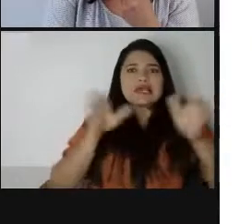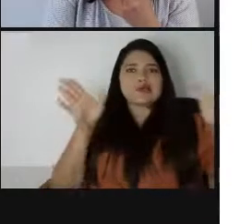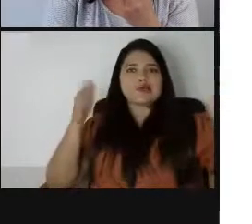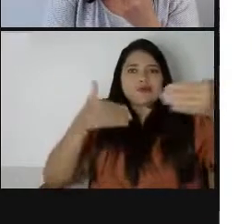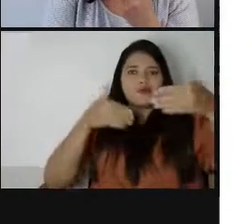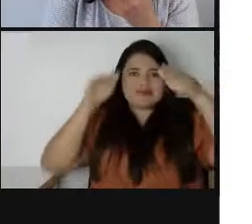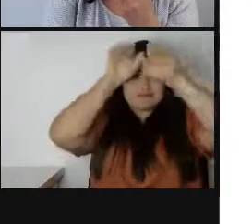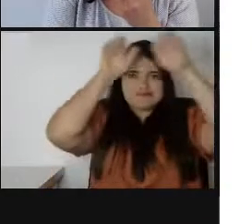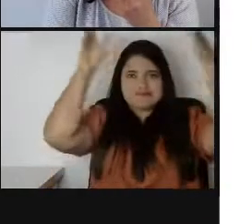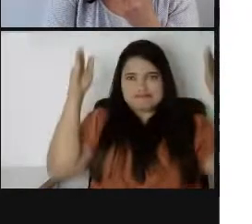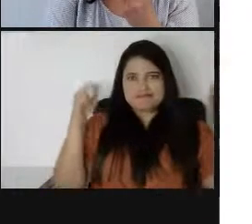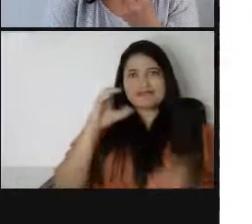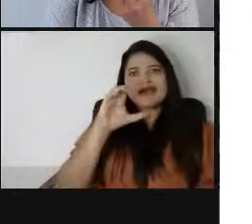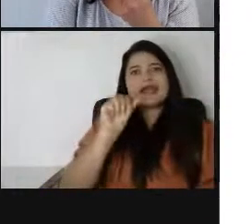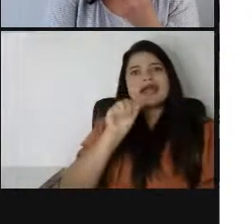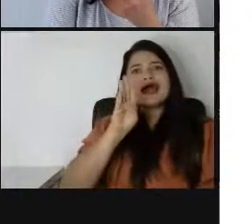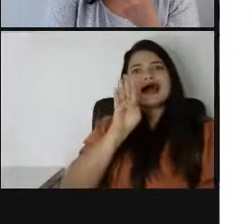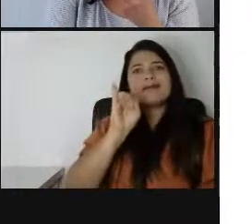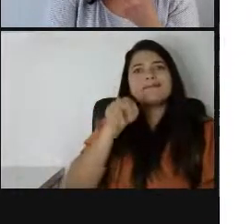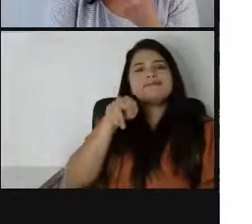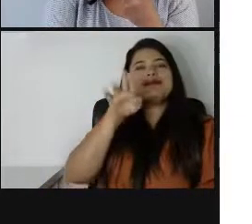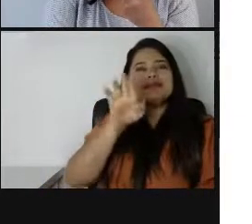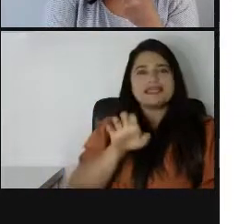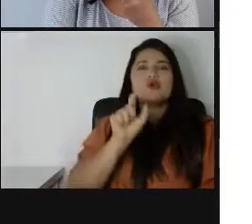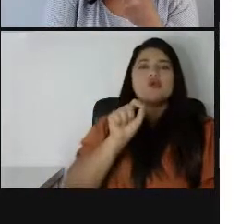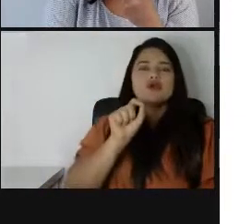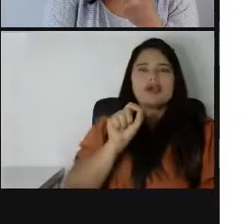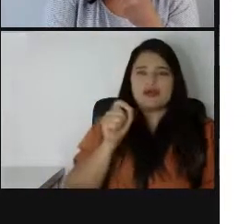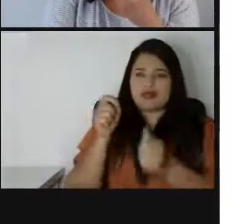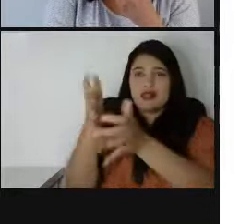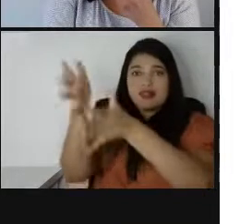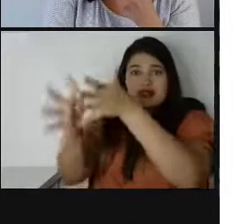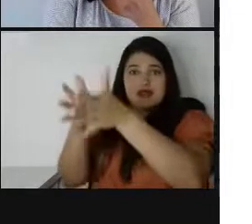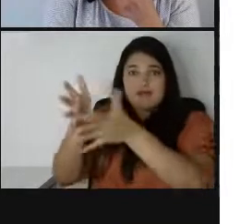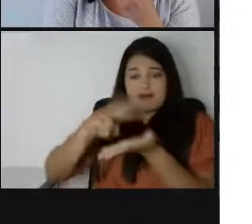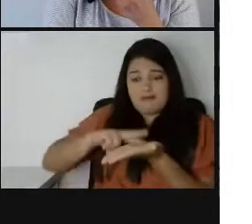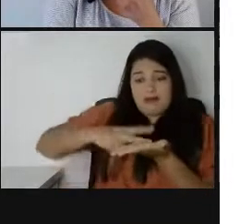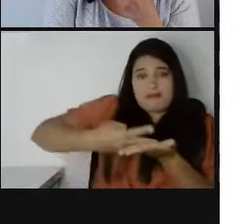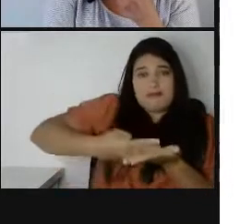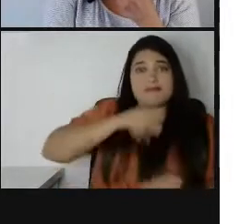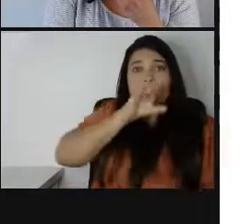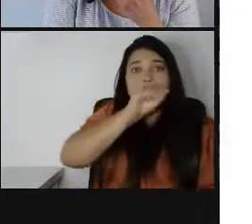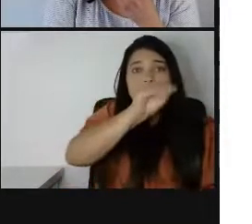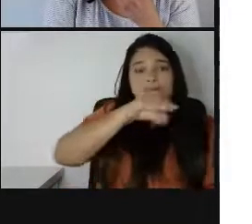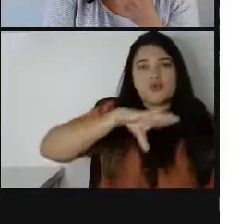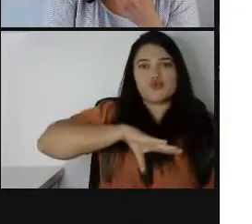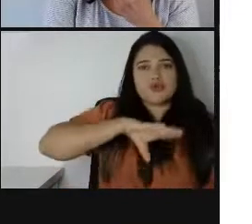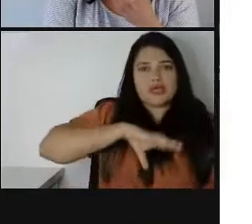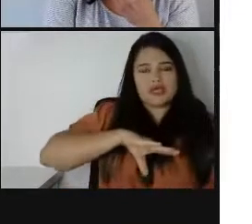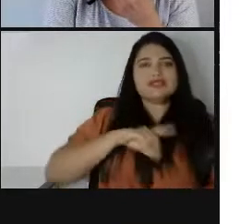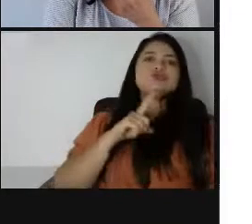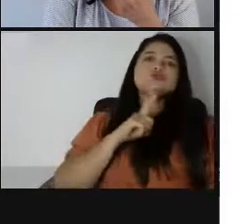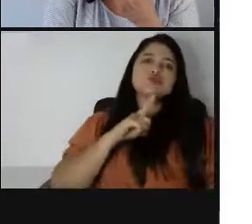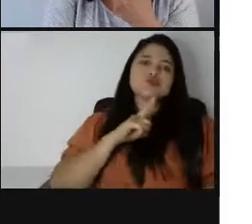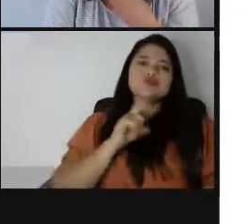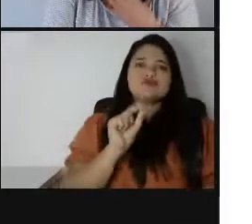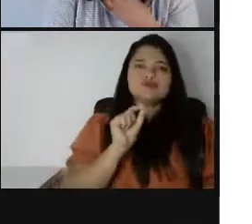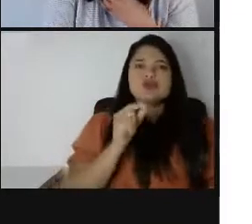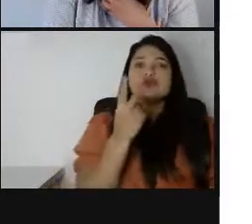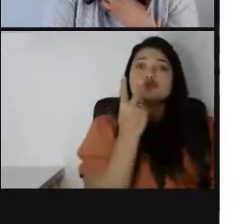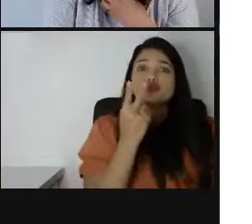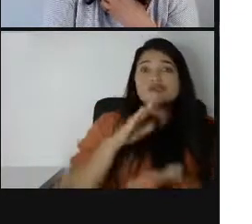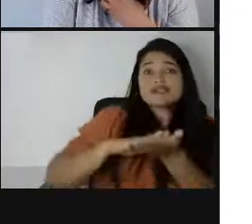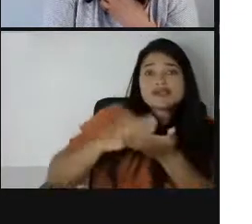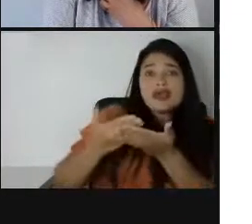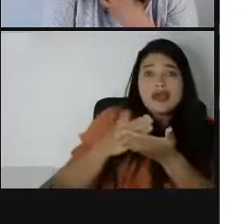a interpretação de Libras para o português. Então, aqui a gente tem duas situações em que são duas intérpretes dentro